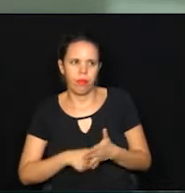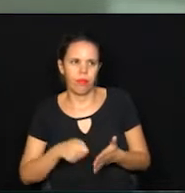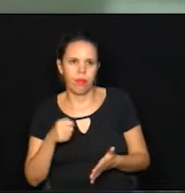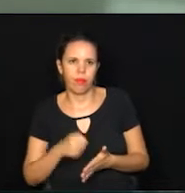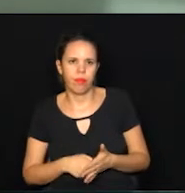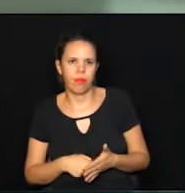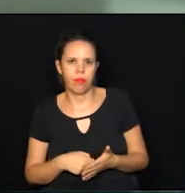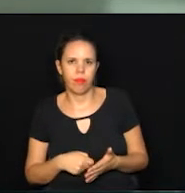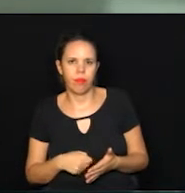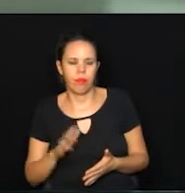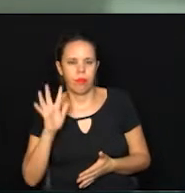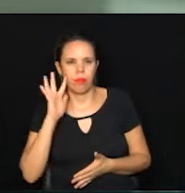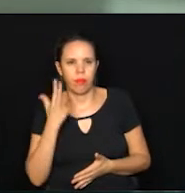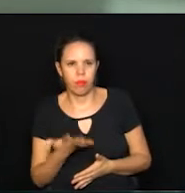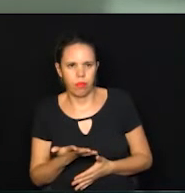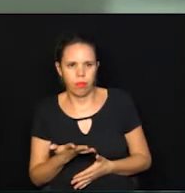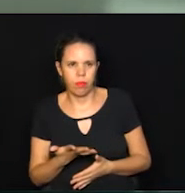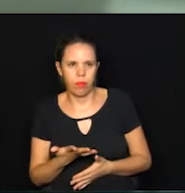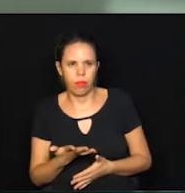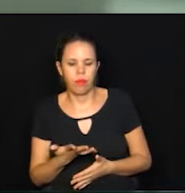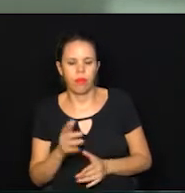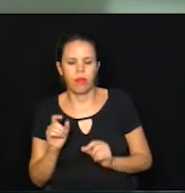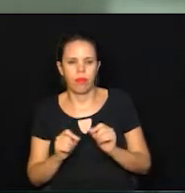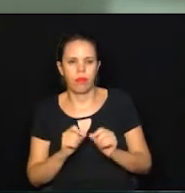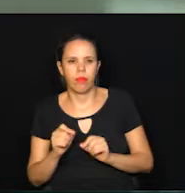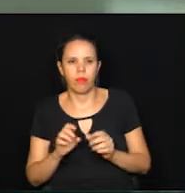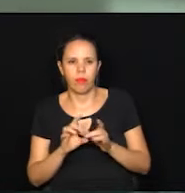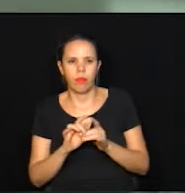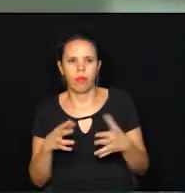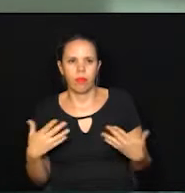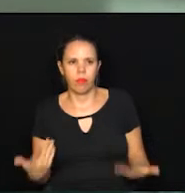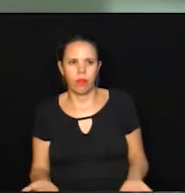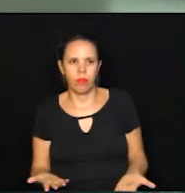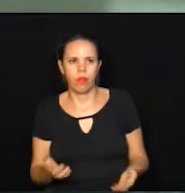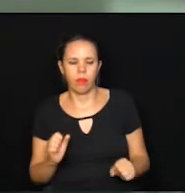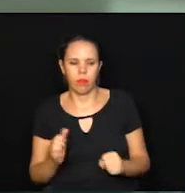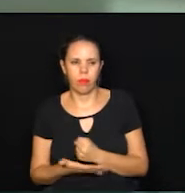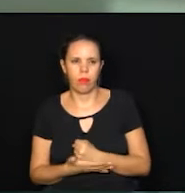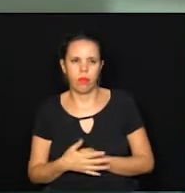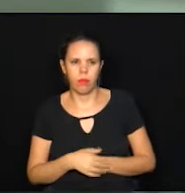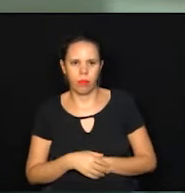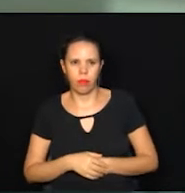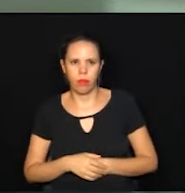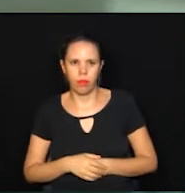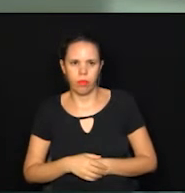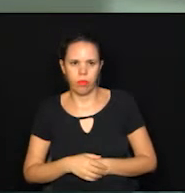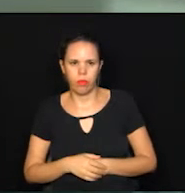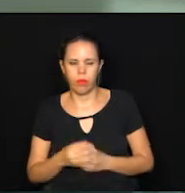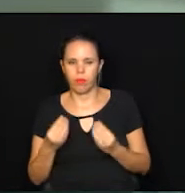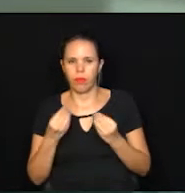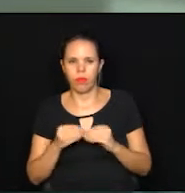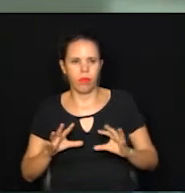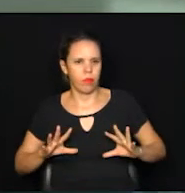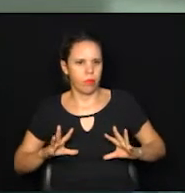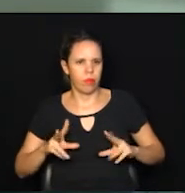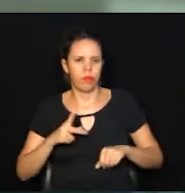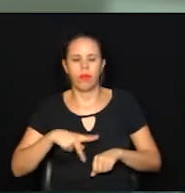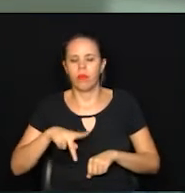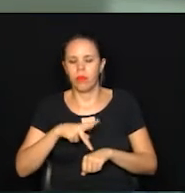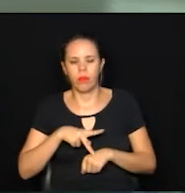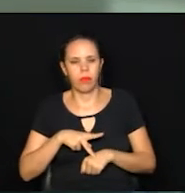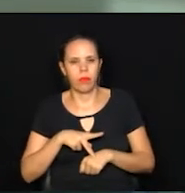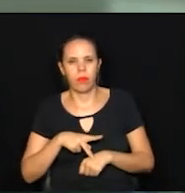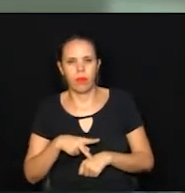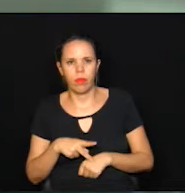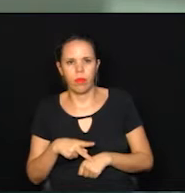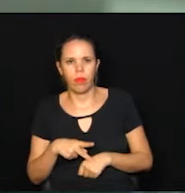de buscar soluções do que é disponível, né? A pandemia, ela afeta todos os países e